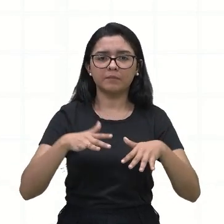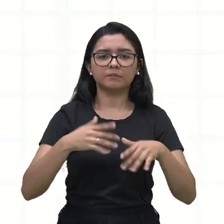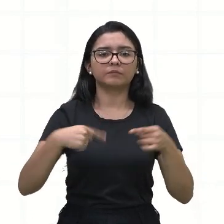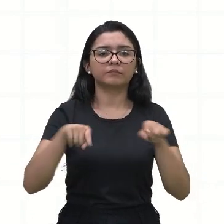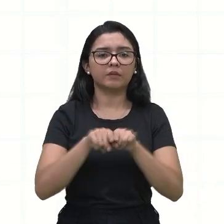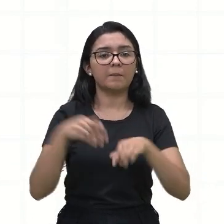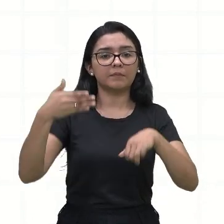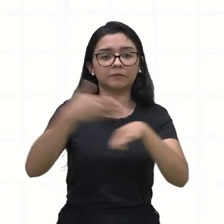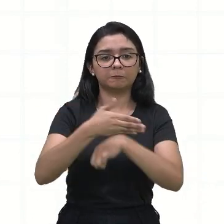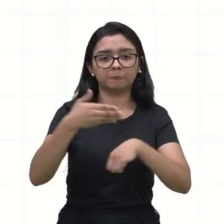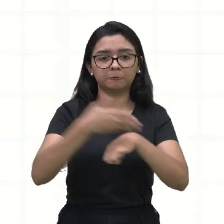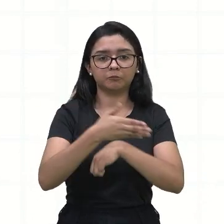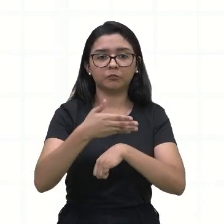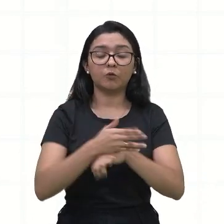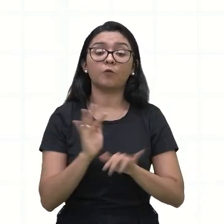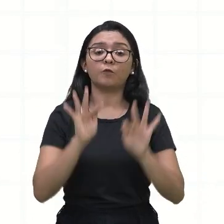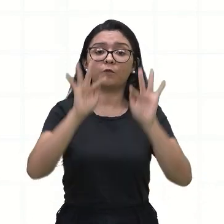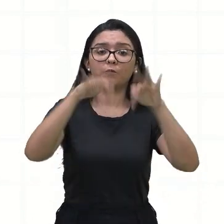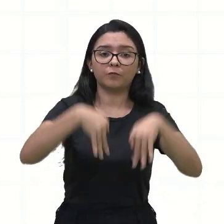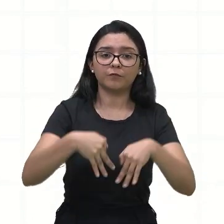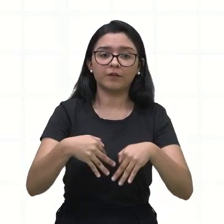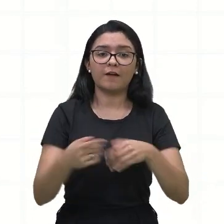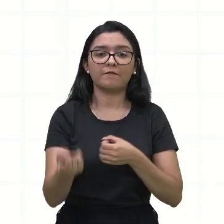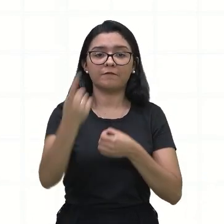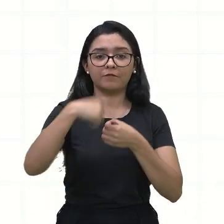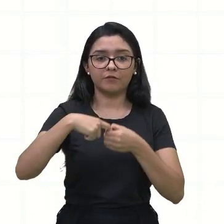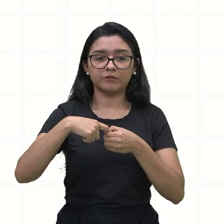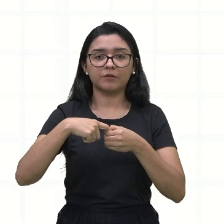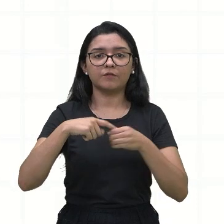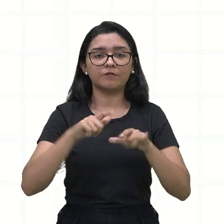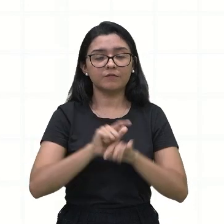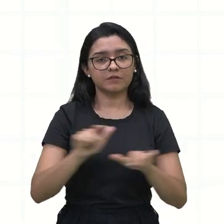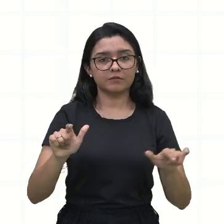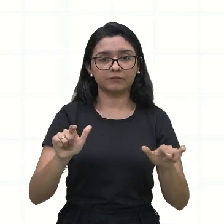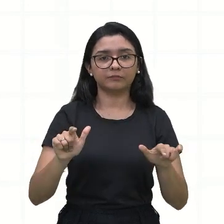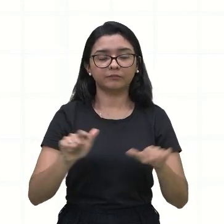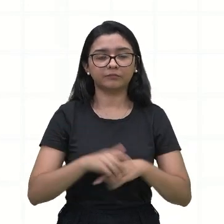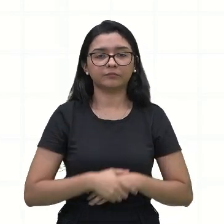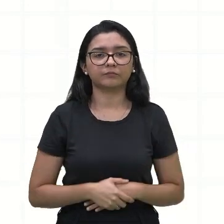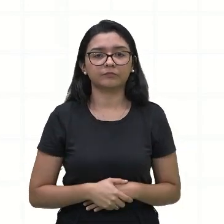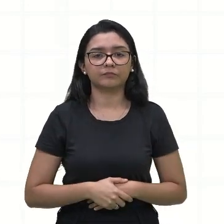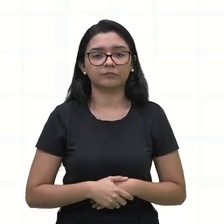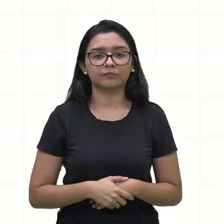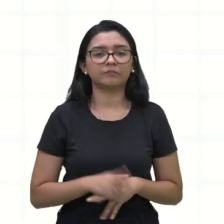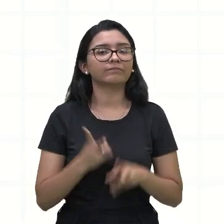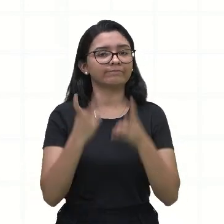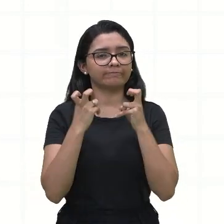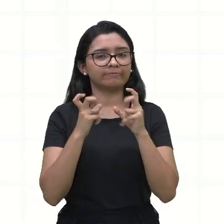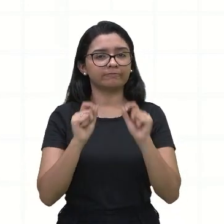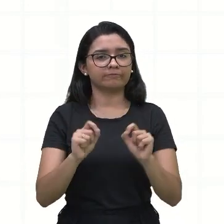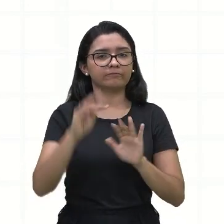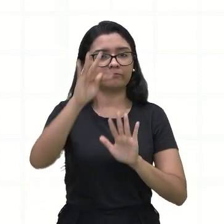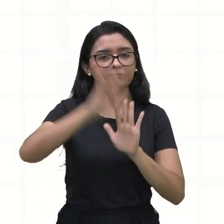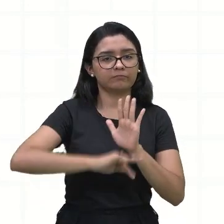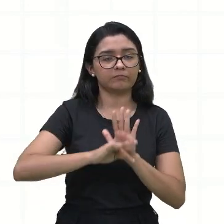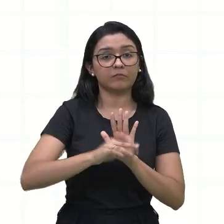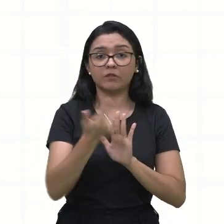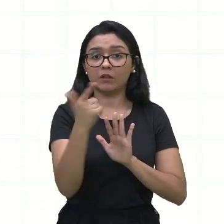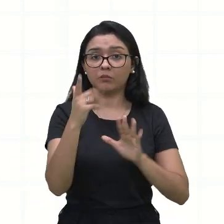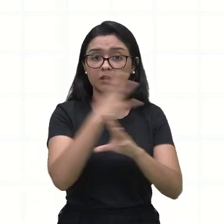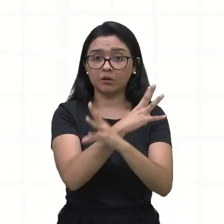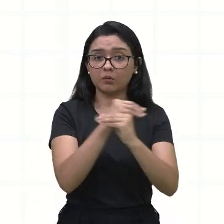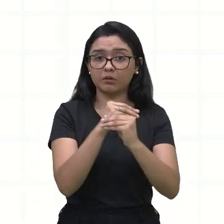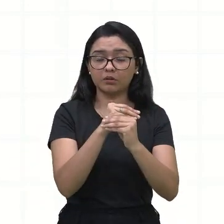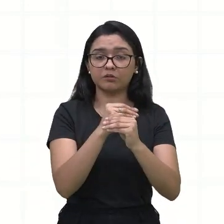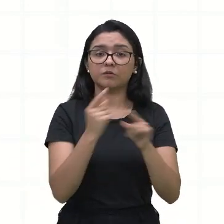a participação, o fim, a volta, o vazio. Notaram que o texto, apesar de não ter